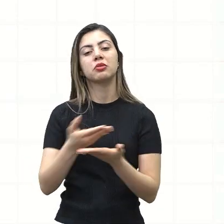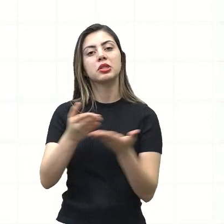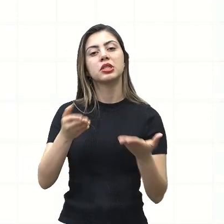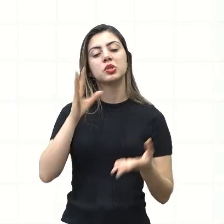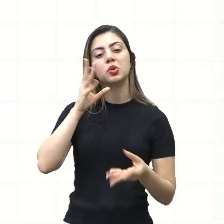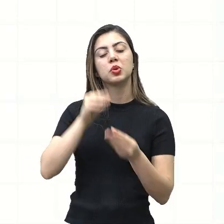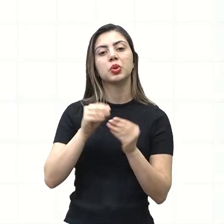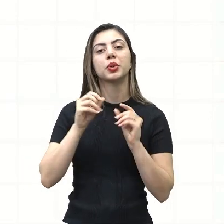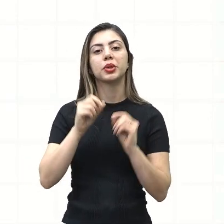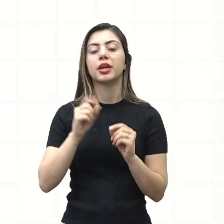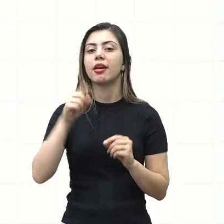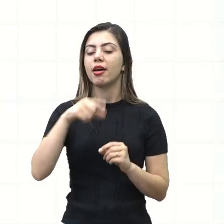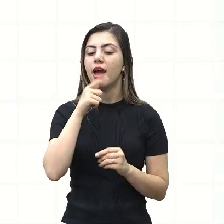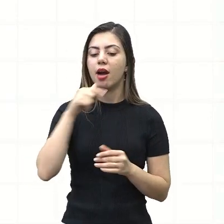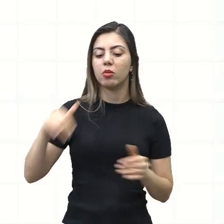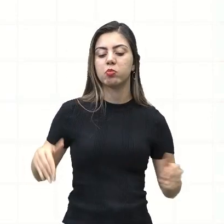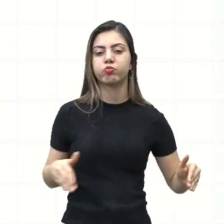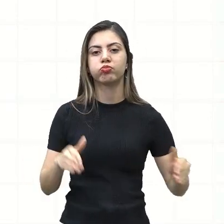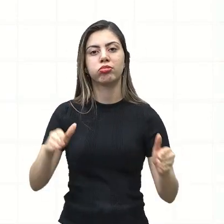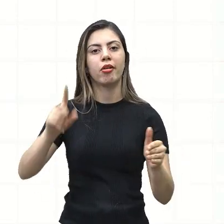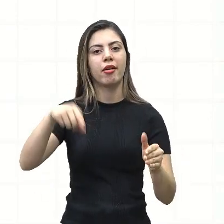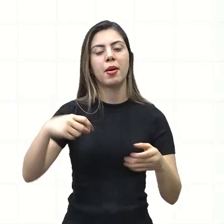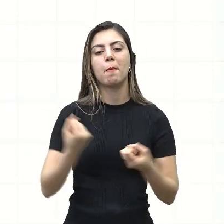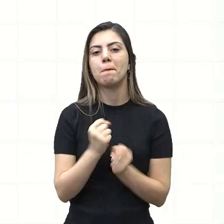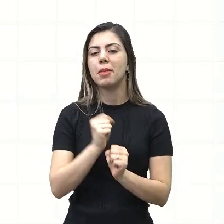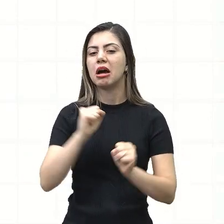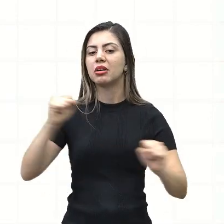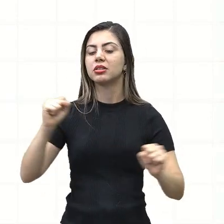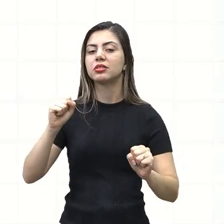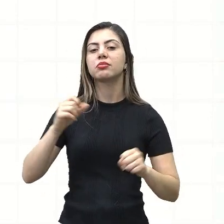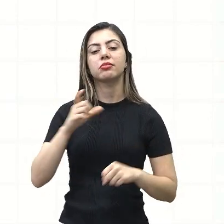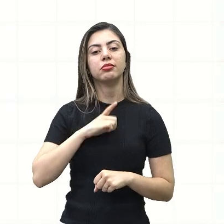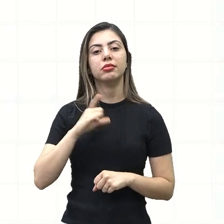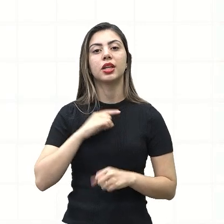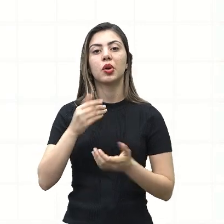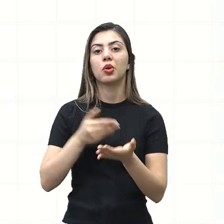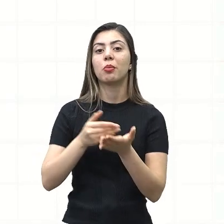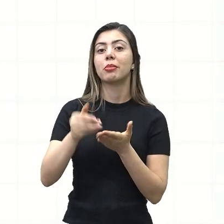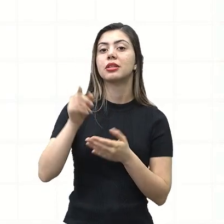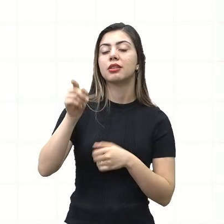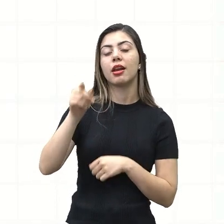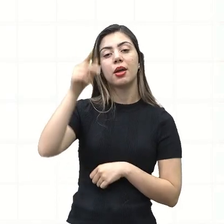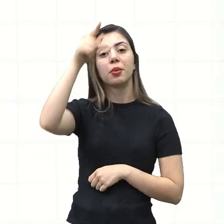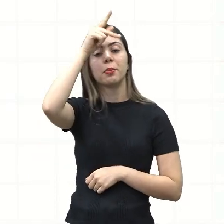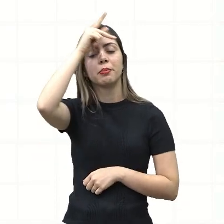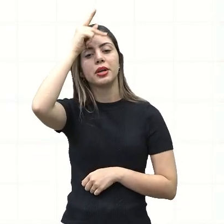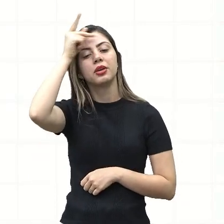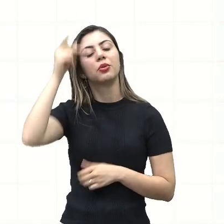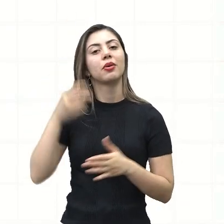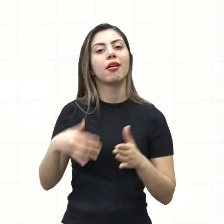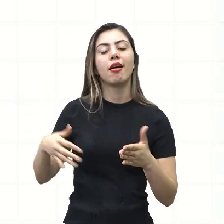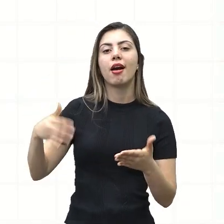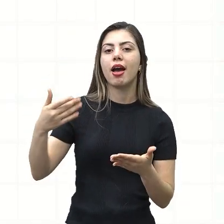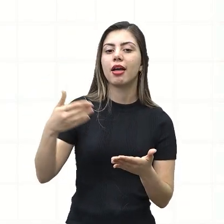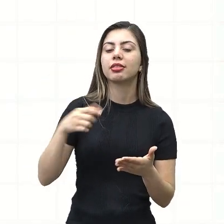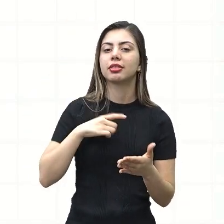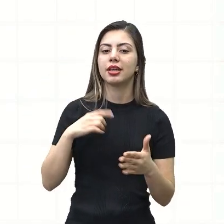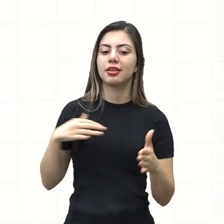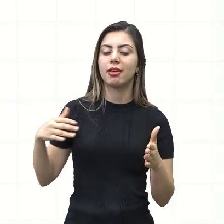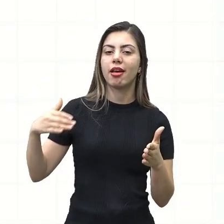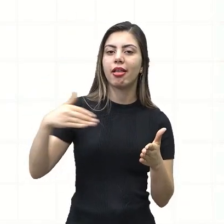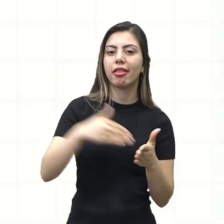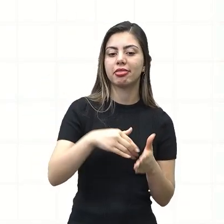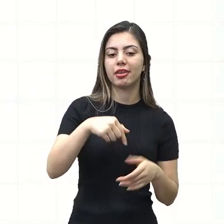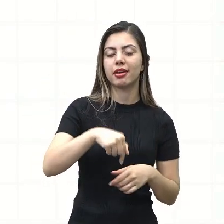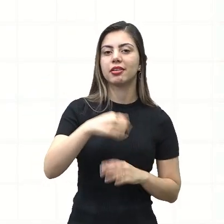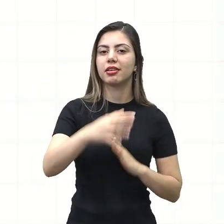a extensão, quantidade de água que é gerada, tem água que vem lá dos Andes, no Peru, que vai chegando até aqui, correndo,